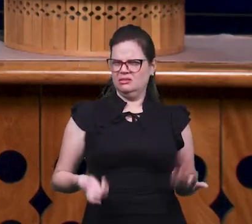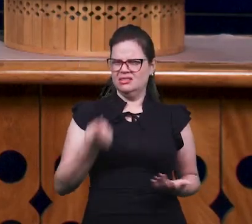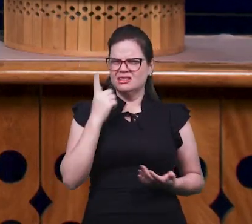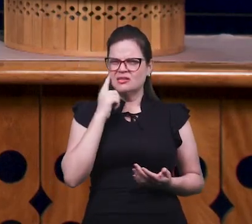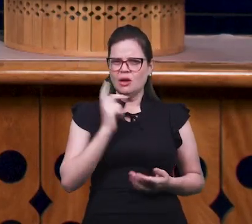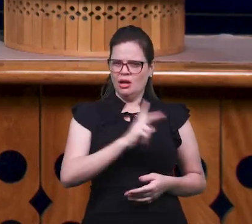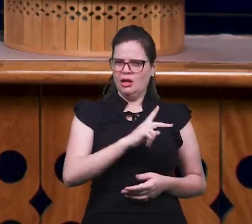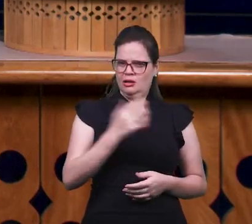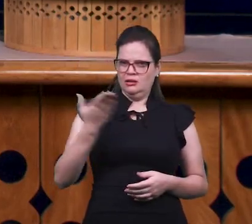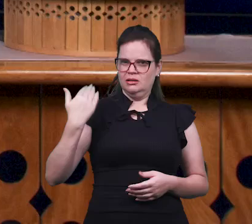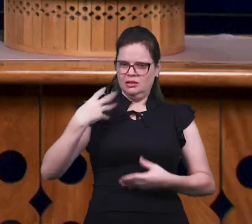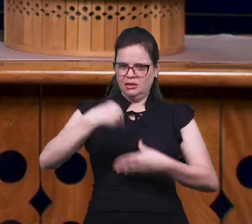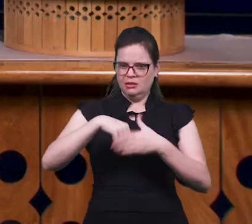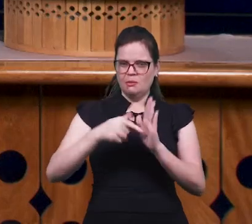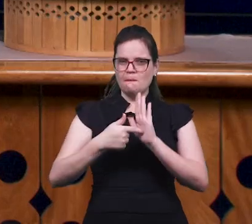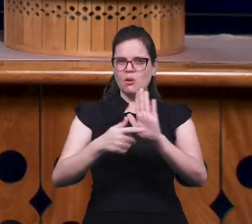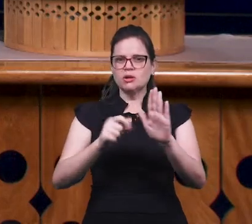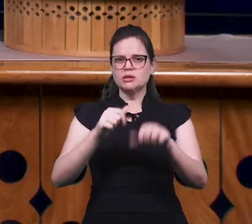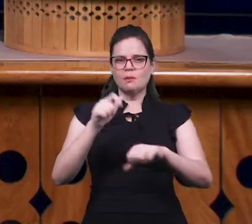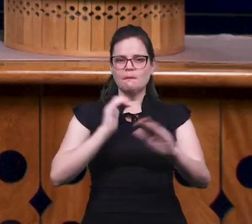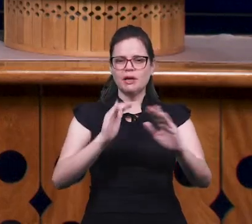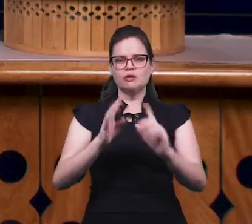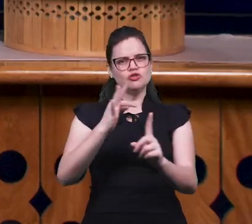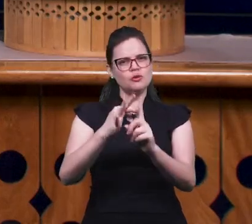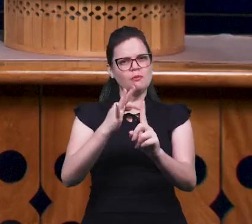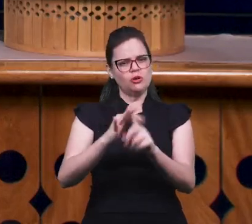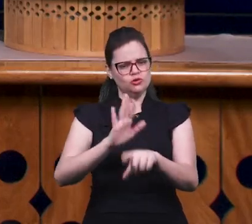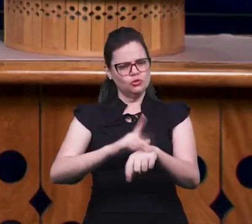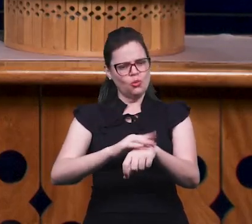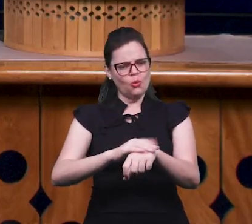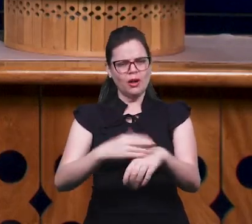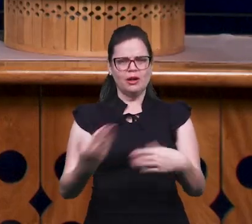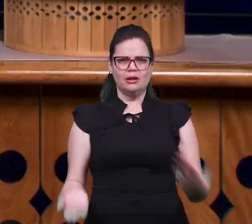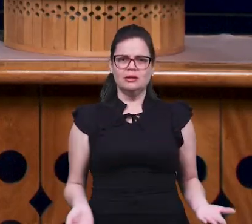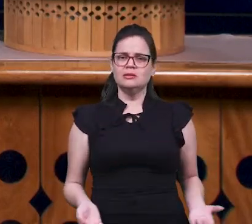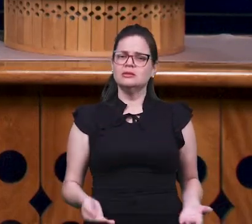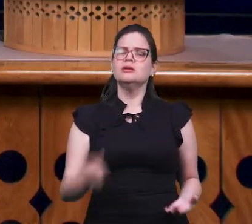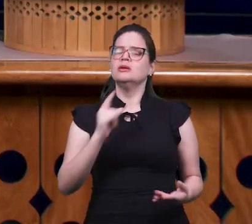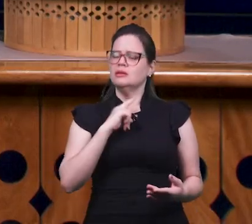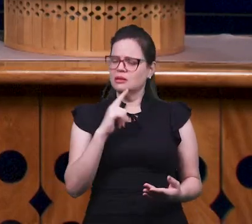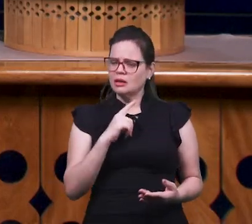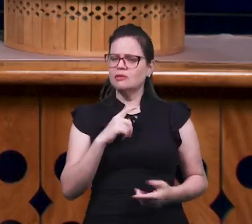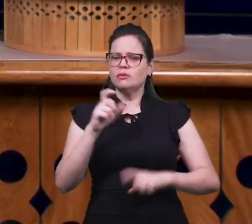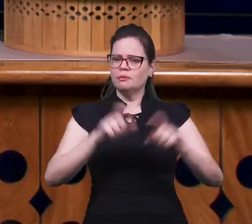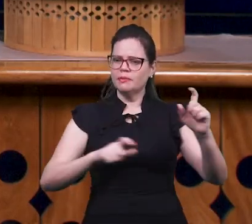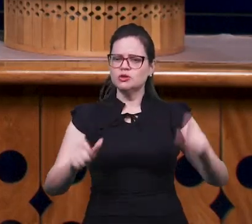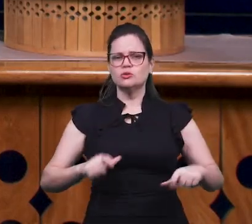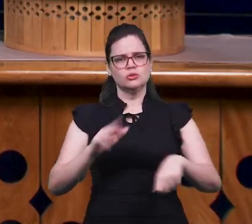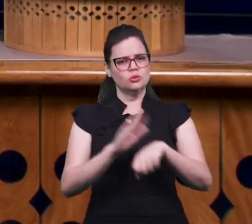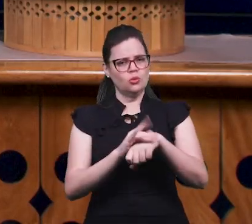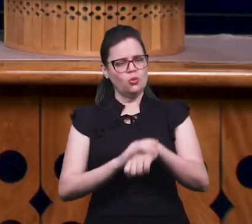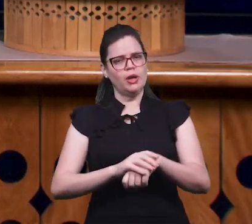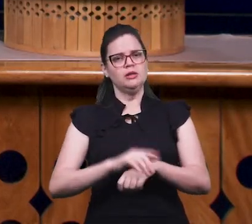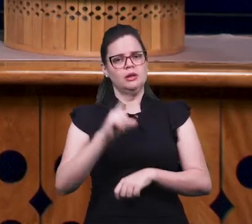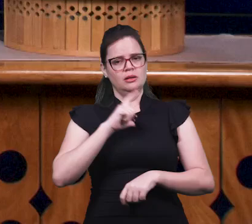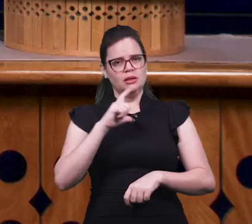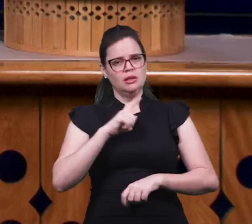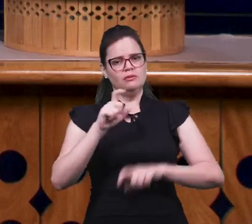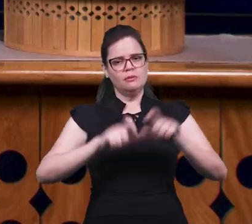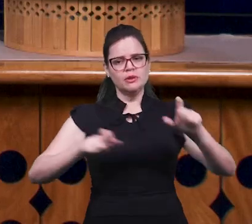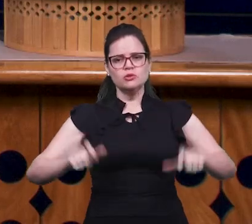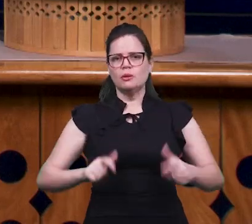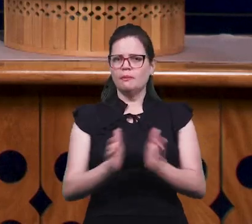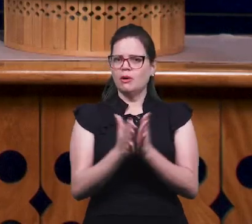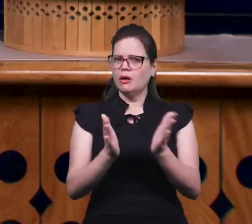lá. É uma coisa que está na Bíblia. Então, tem muitos fatos acontecendo na Bíblia de servos que ficaram doentes, mas a